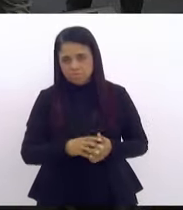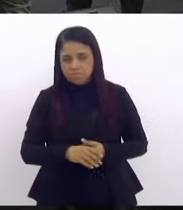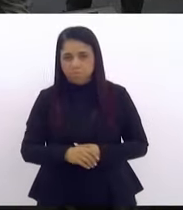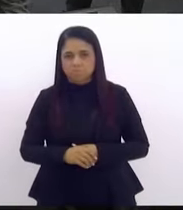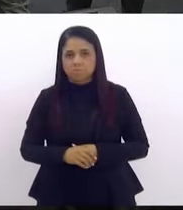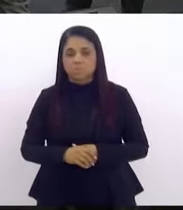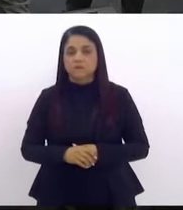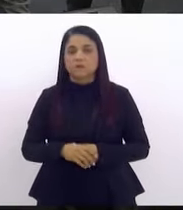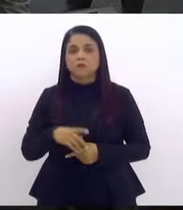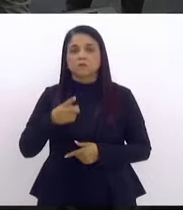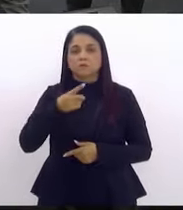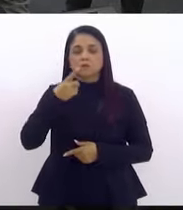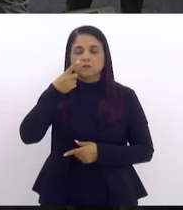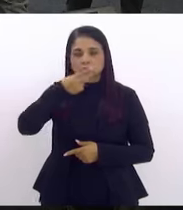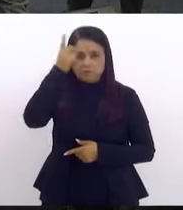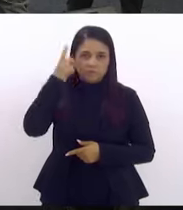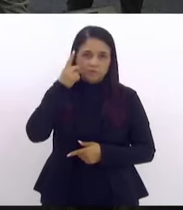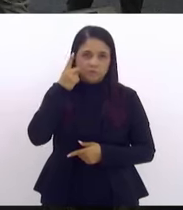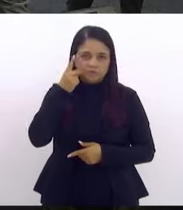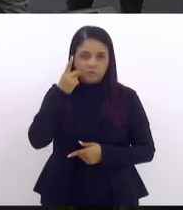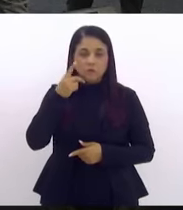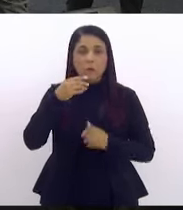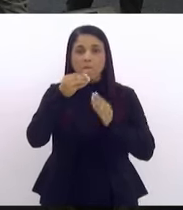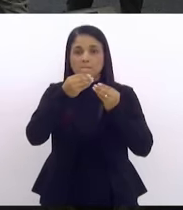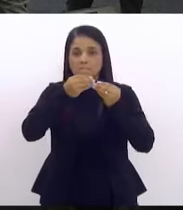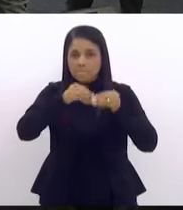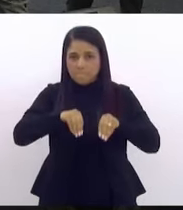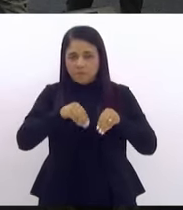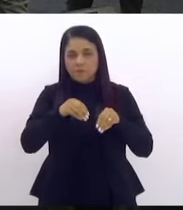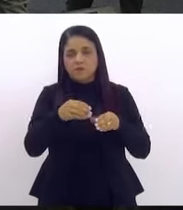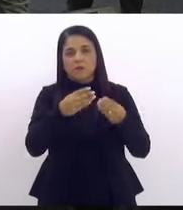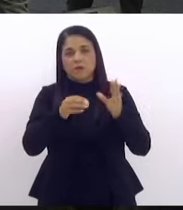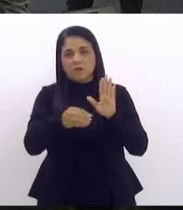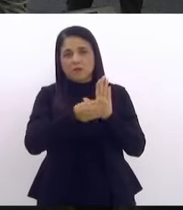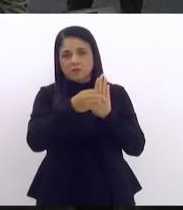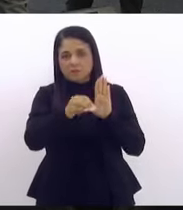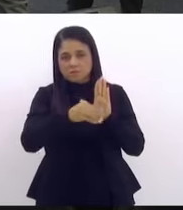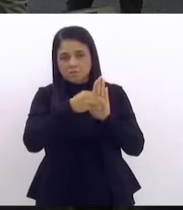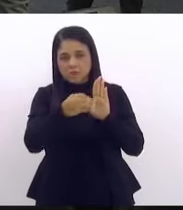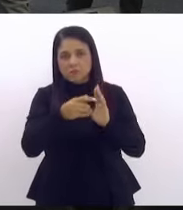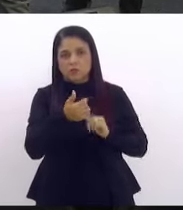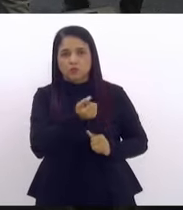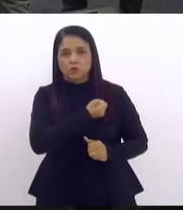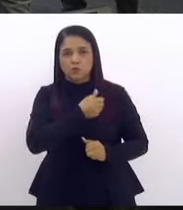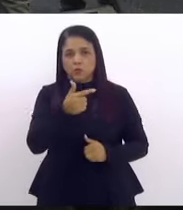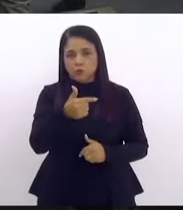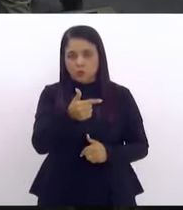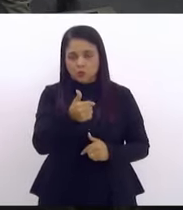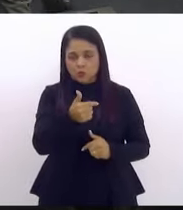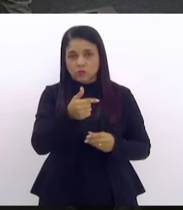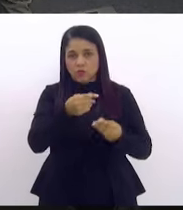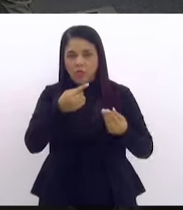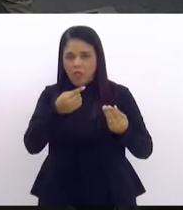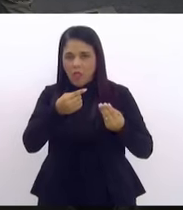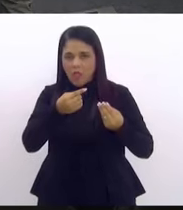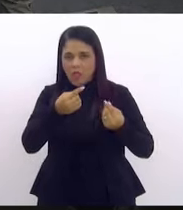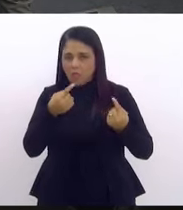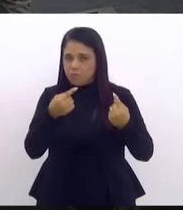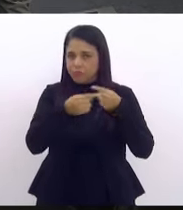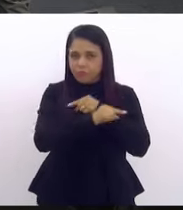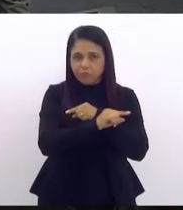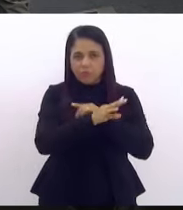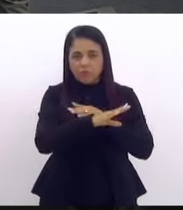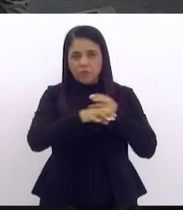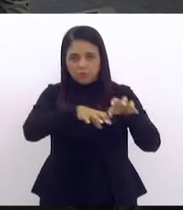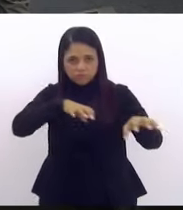Deputado Luiz Paulo, parecer prejudicadas as emendas número 12 pela rejeição da emenda de